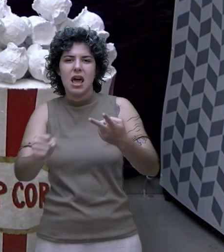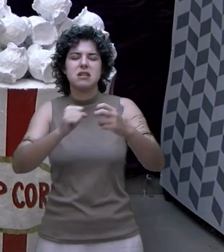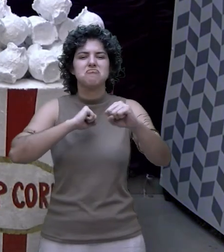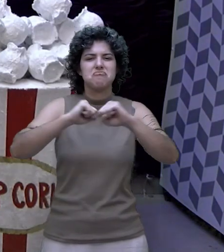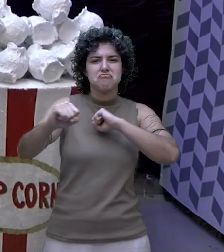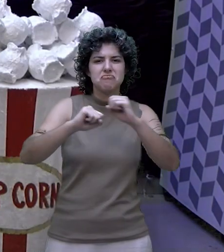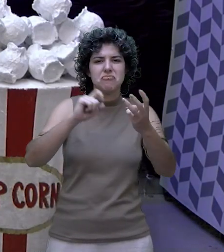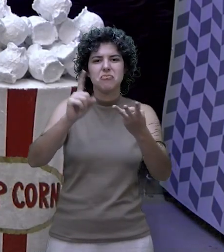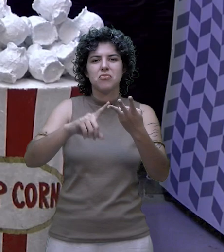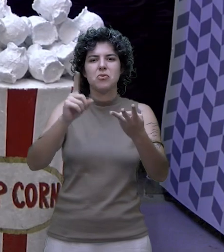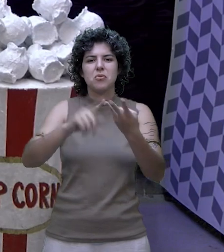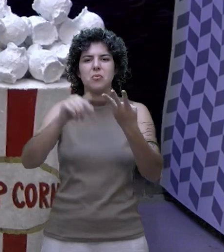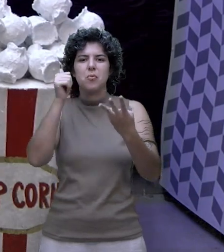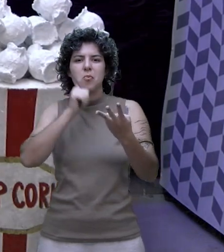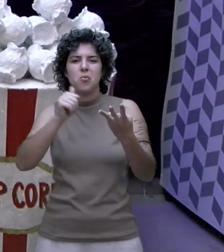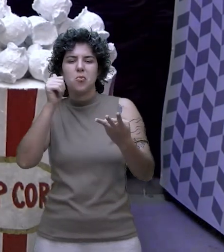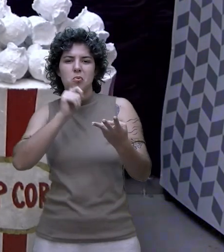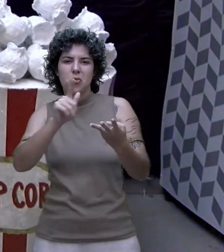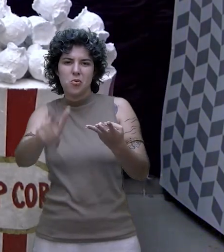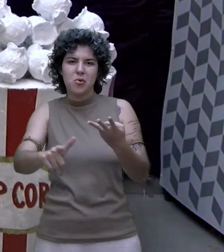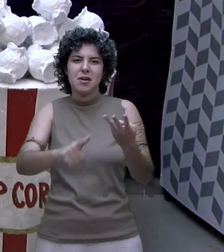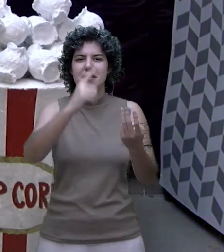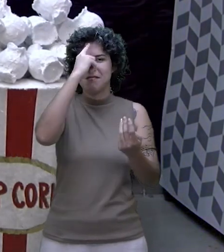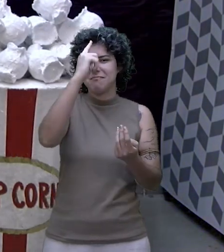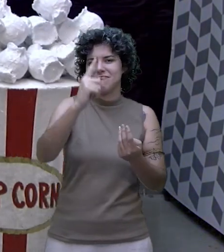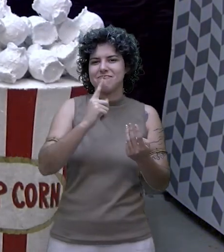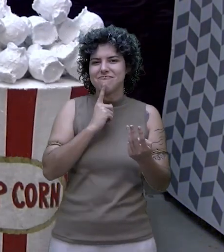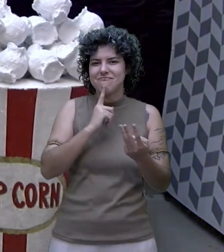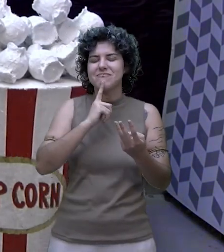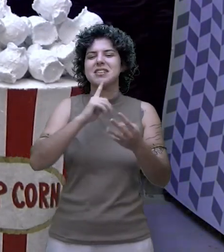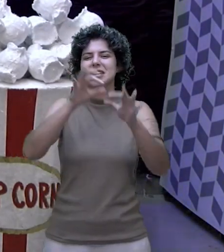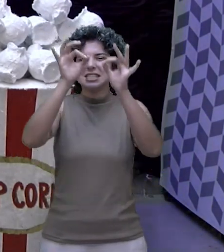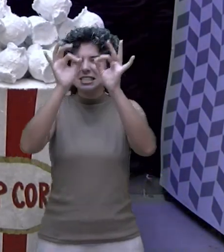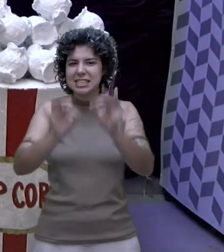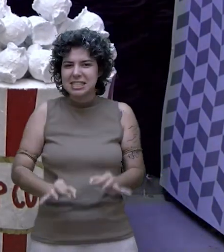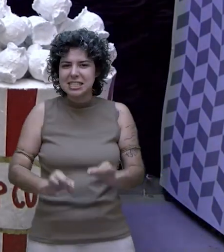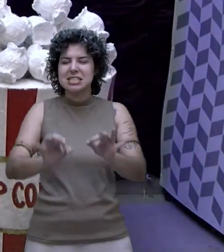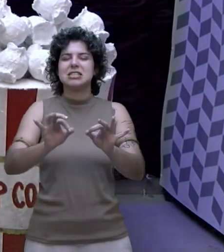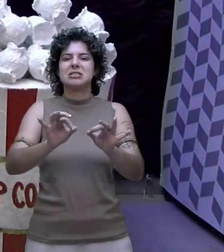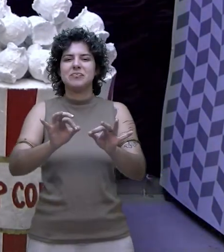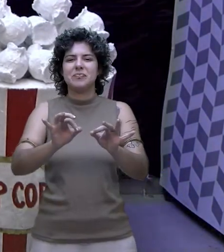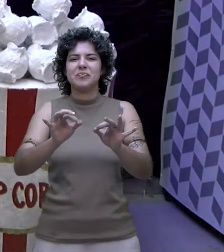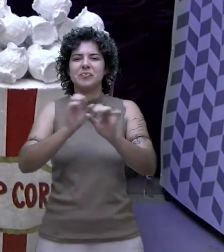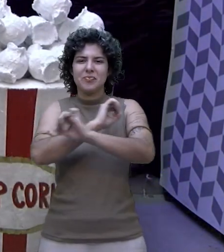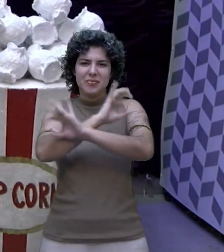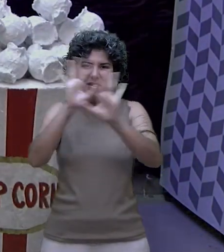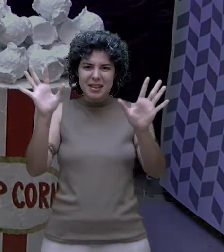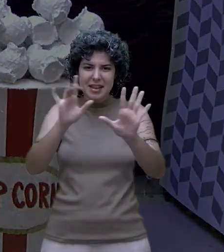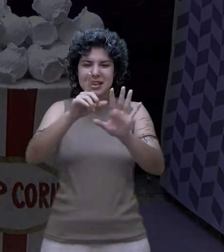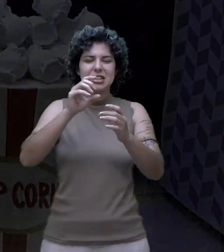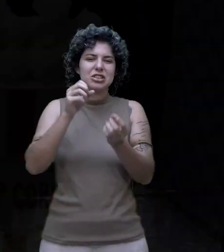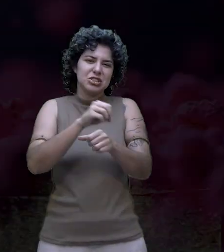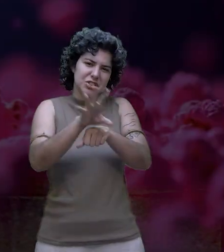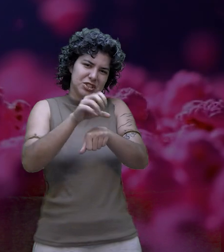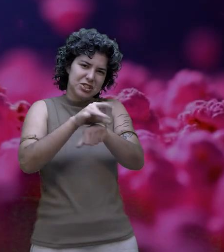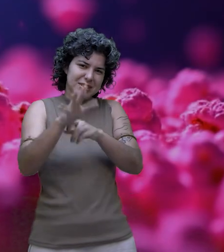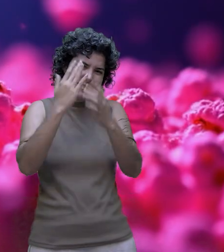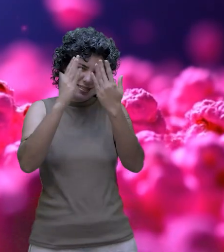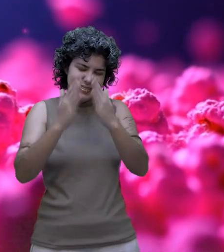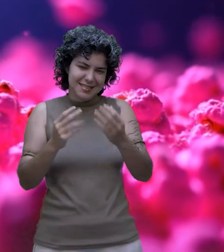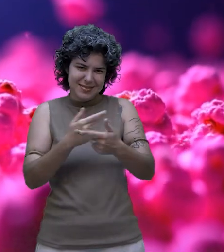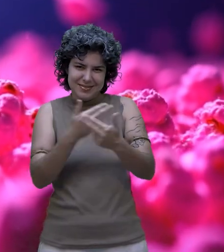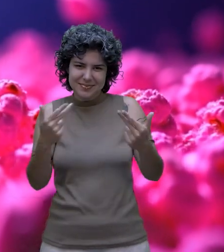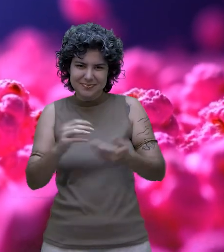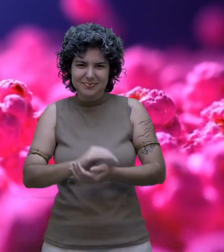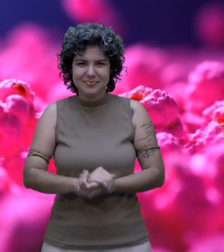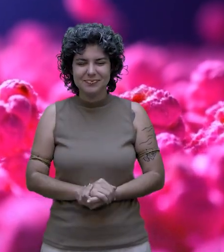mulher de amarelo fazendo sashimi de inimigo no spoiler sincerão, tem dica, tem análise, tem coisa demais.